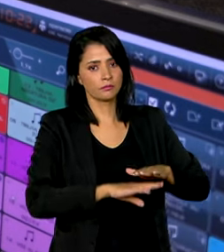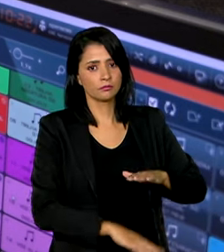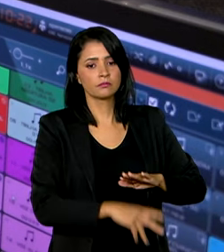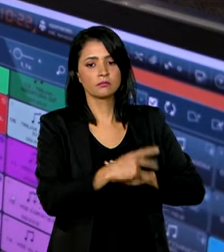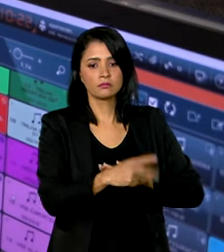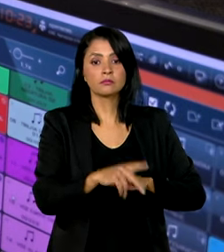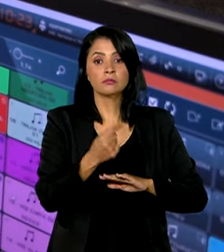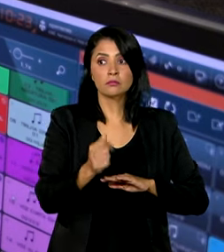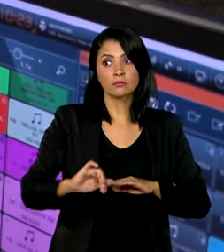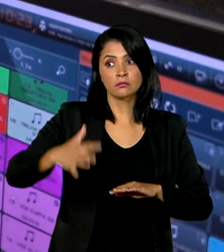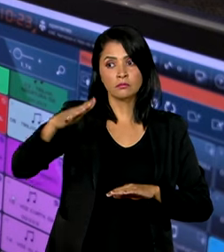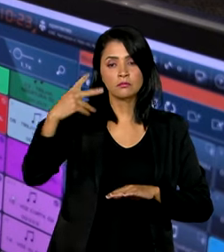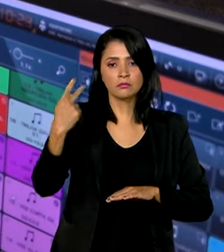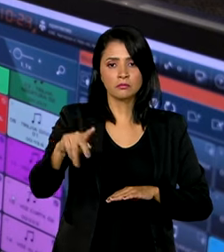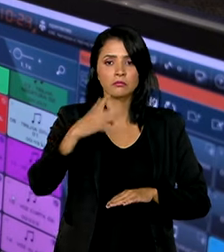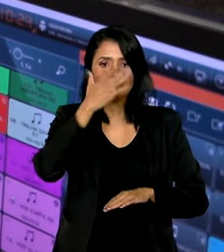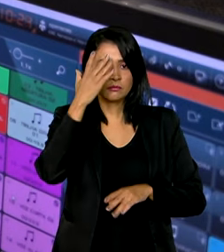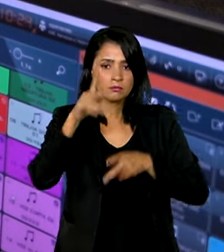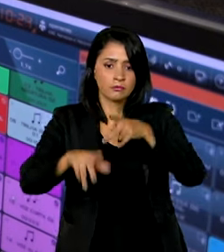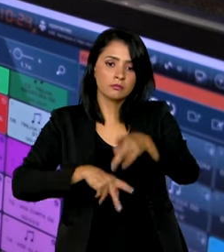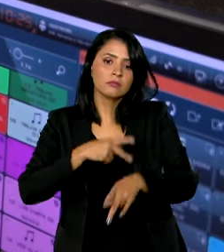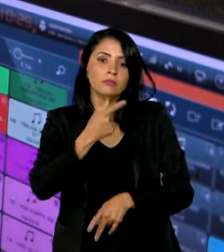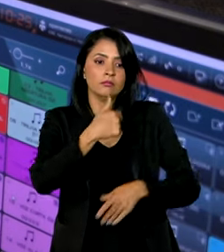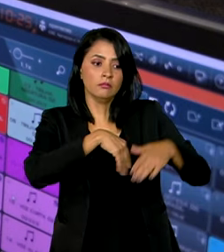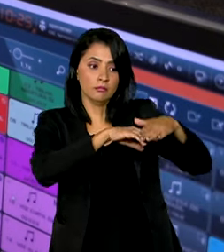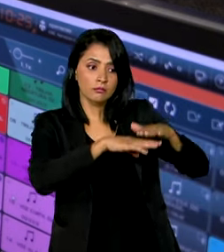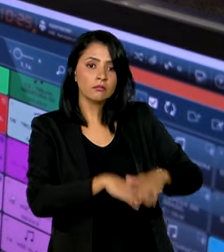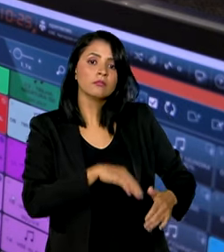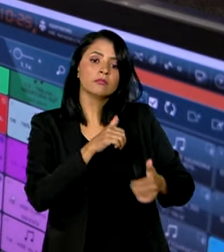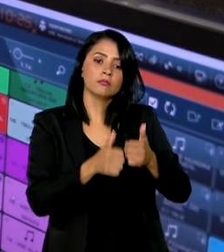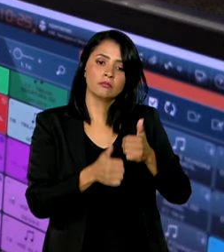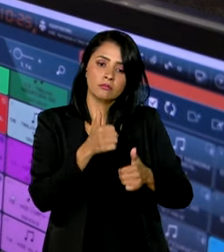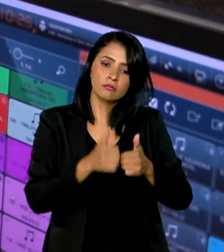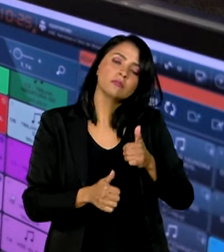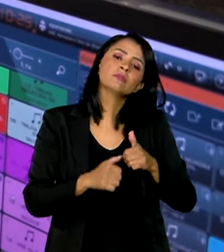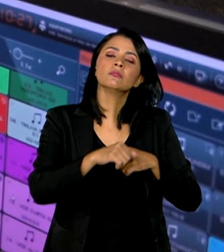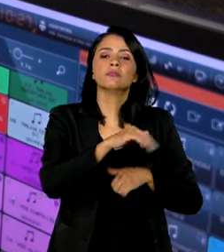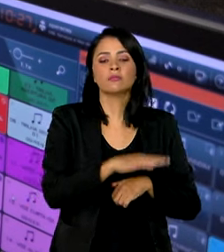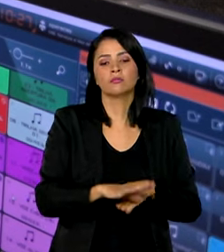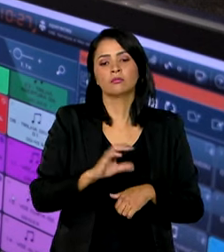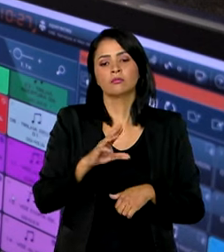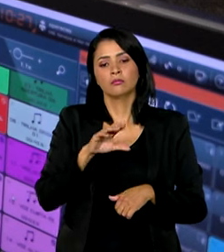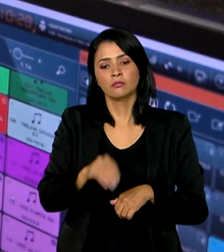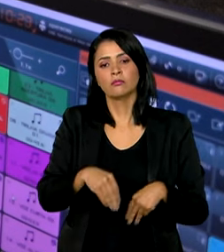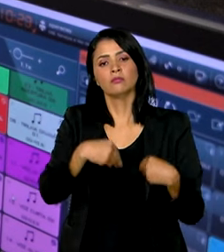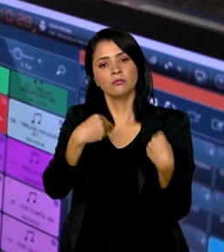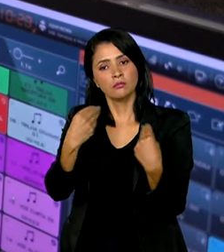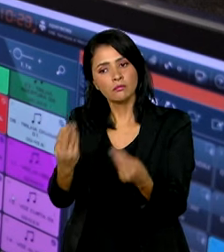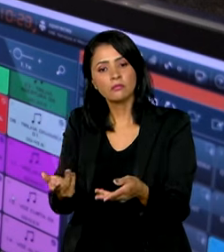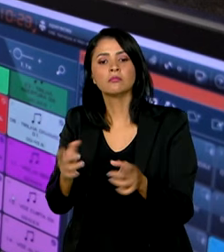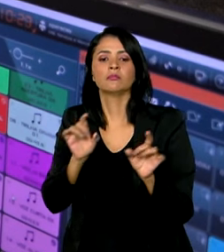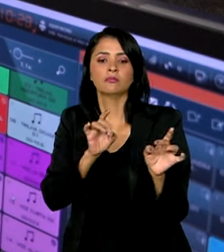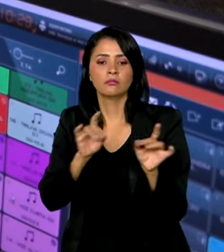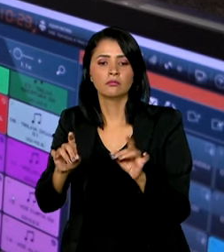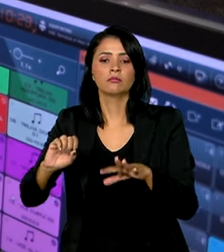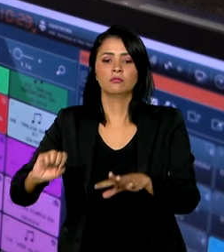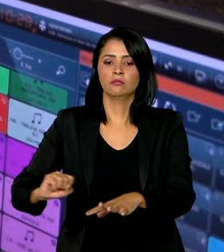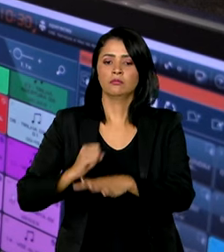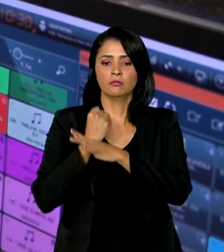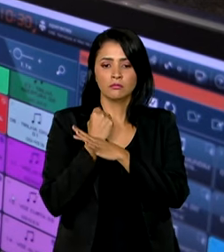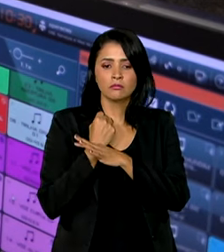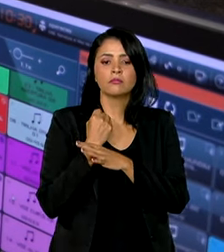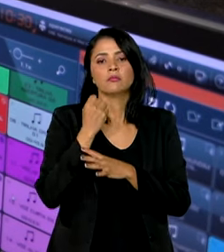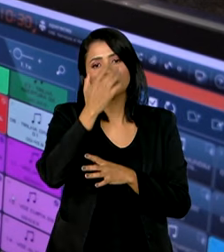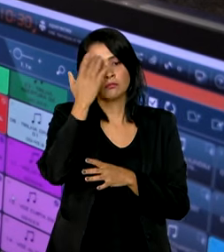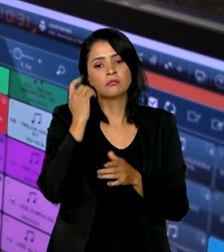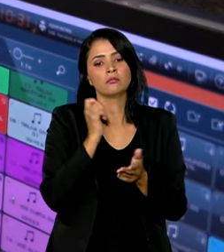o preço subir pro consumidor tendo estoque de arroz nos armazéns da Conab a gente coloca esse arroz no mercado e vamos garantir que o